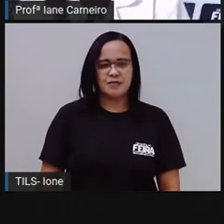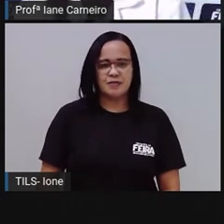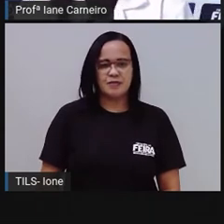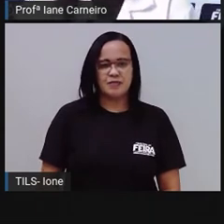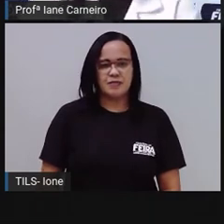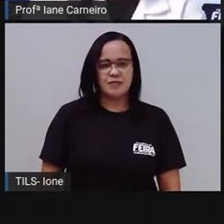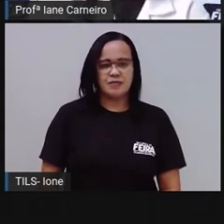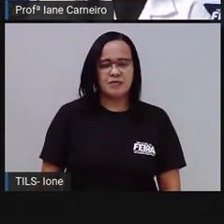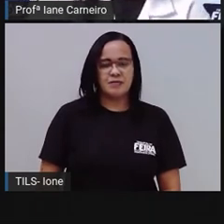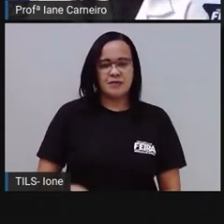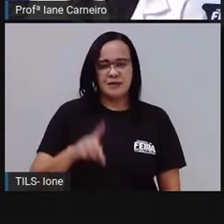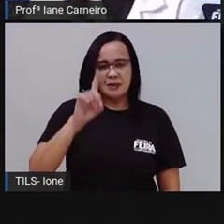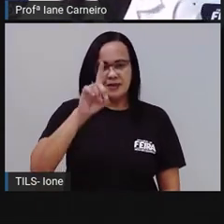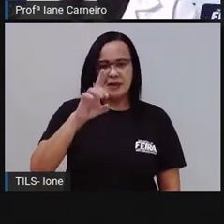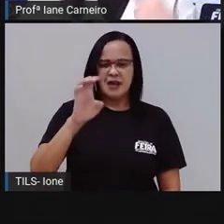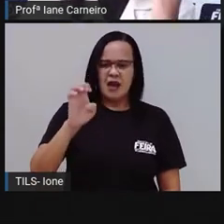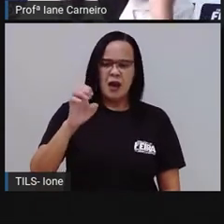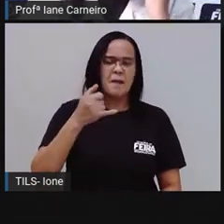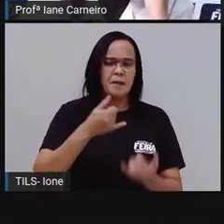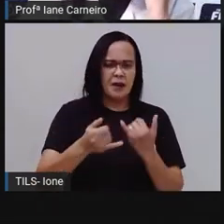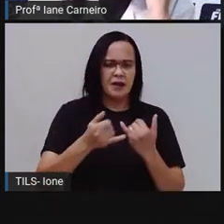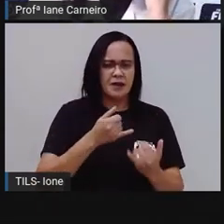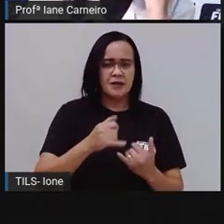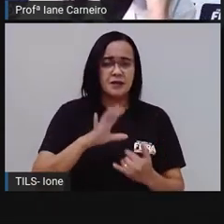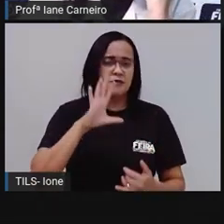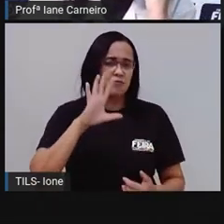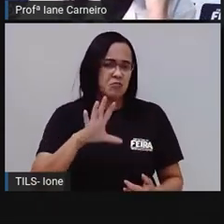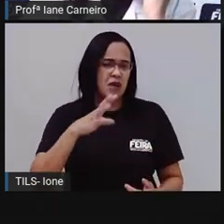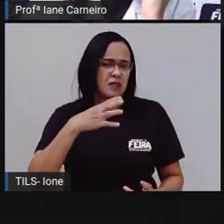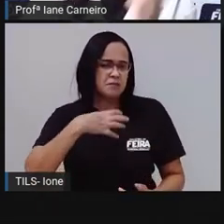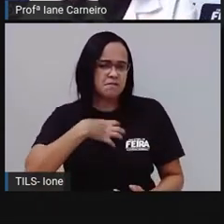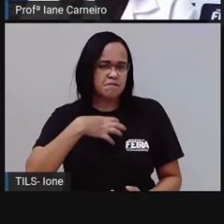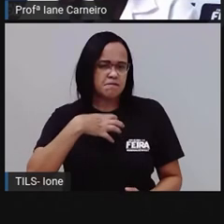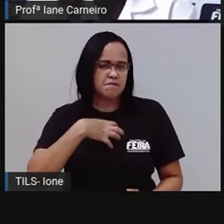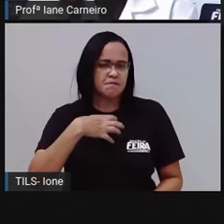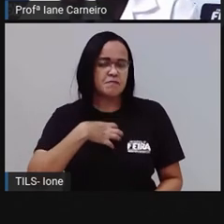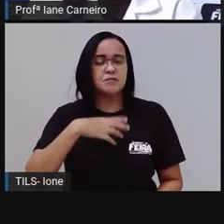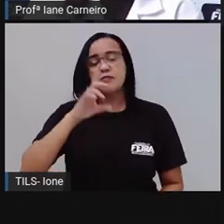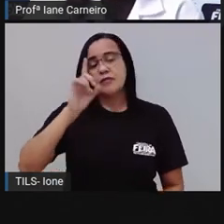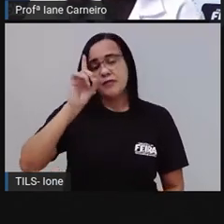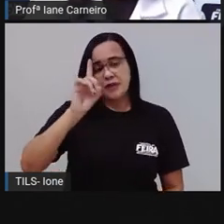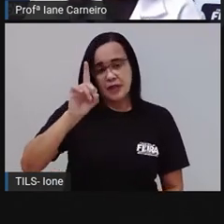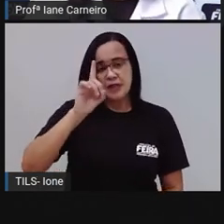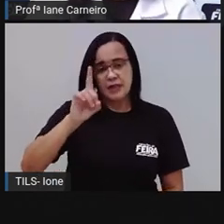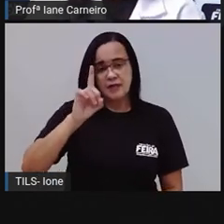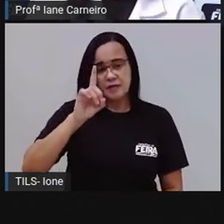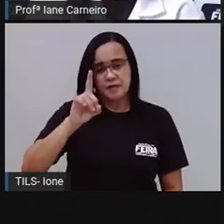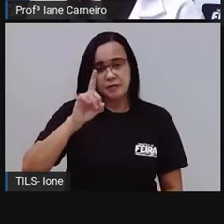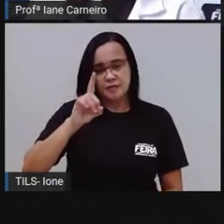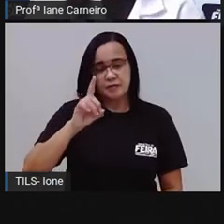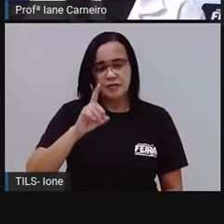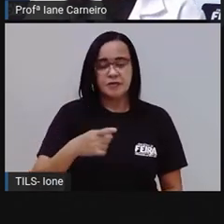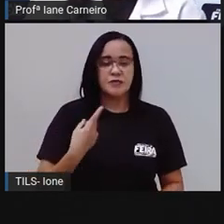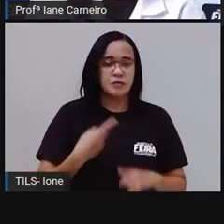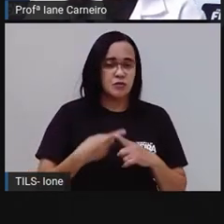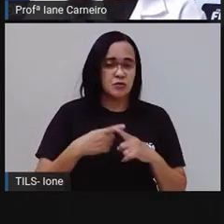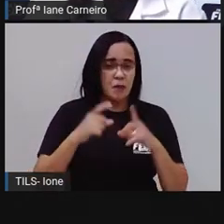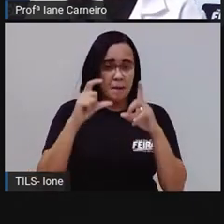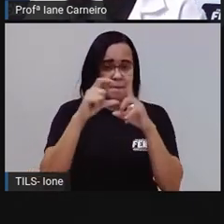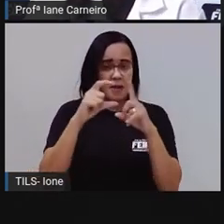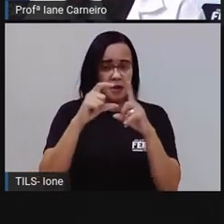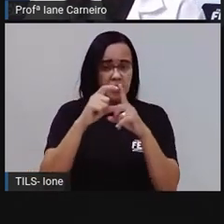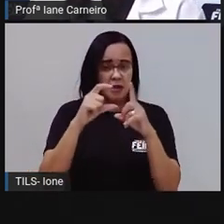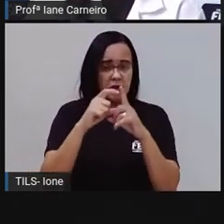ou D, E, né? Mas é só representado com a letra D. Então aqui nessa palavra, ó,